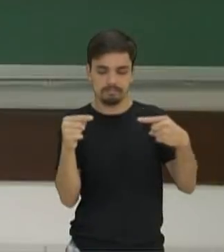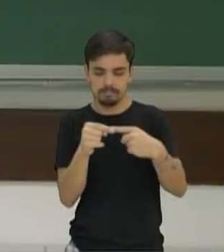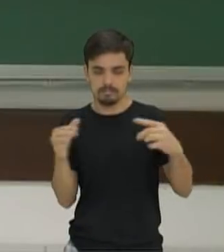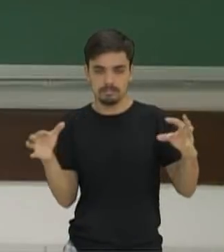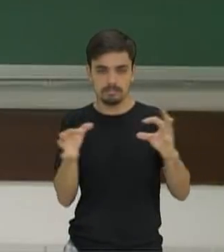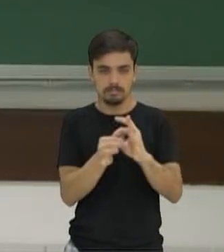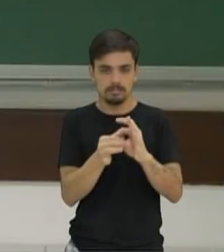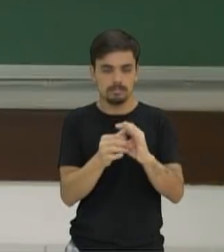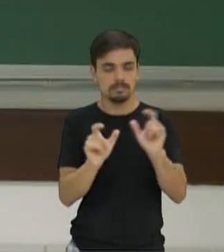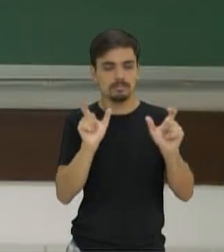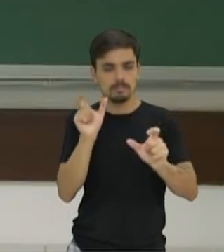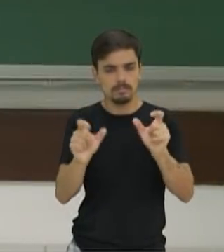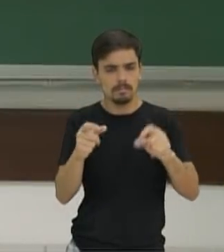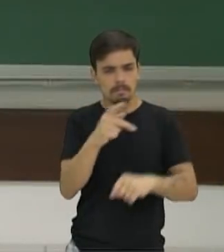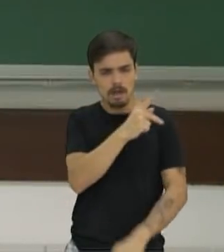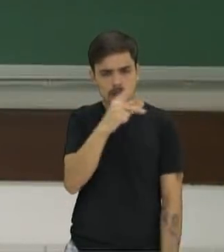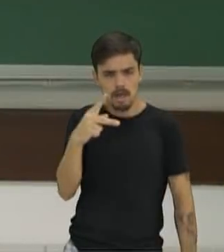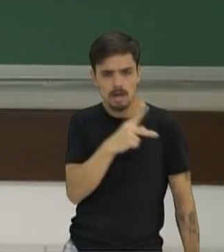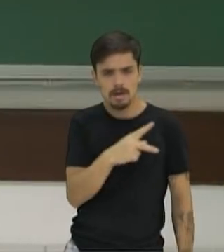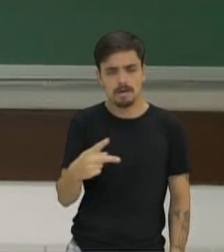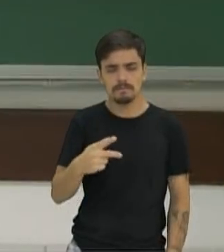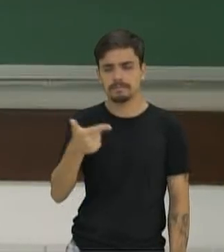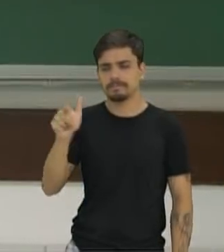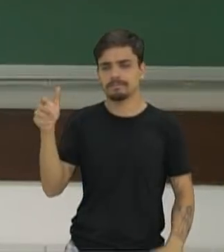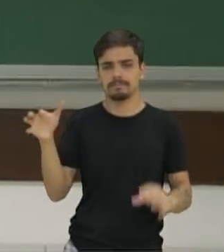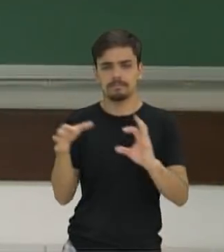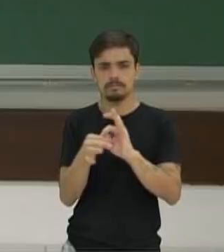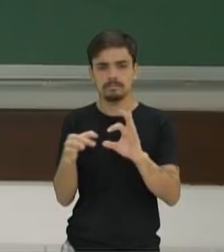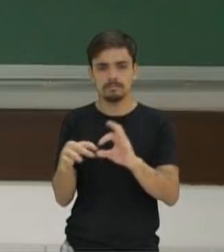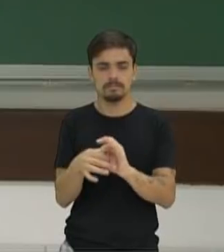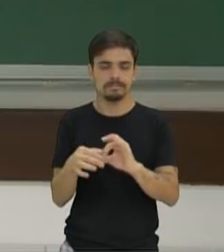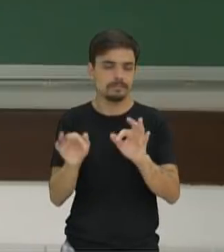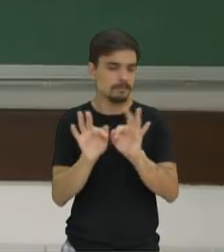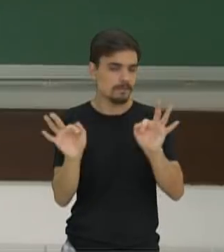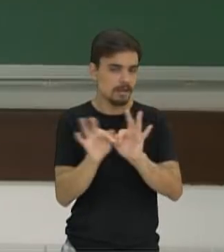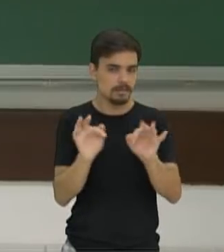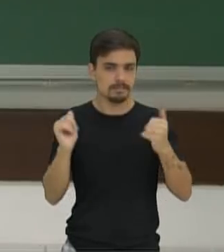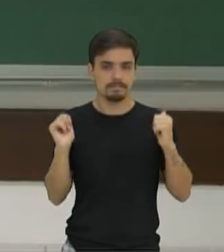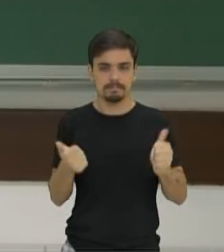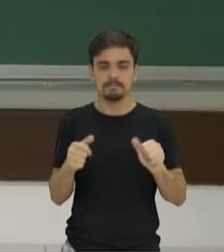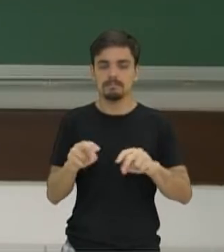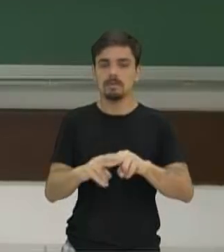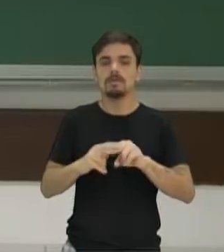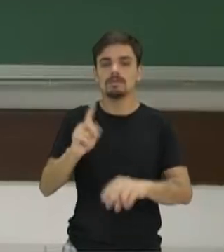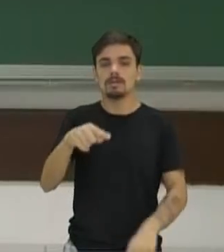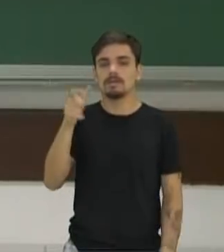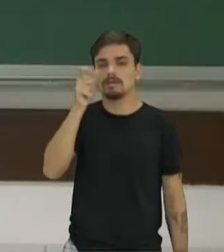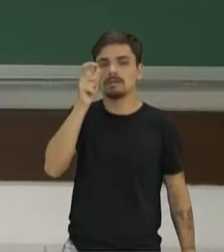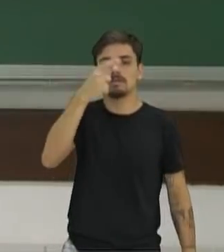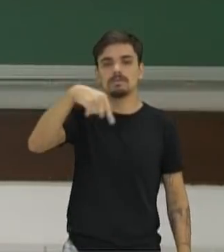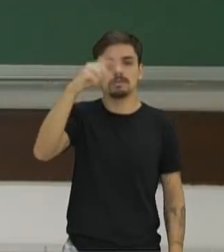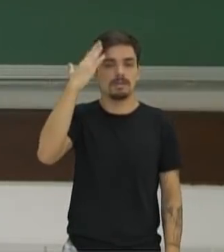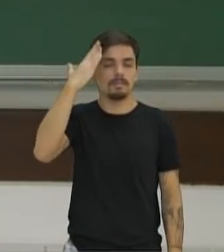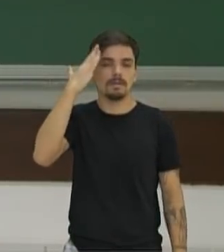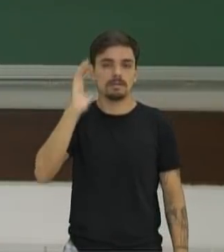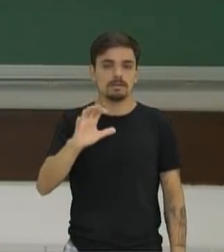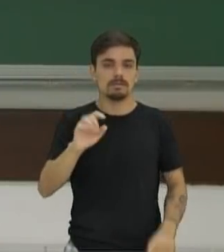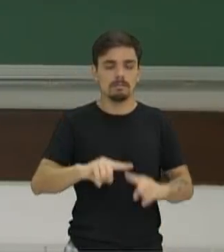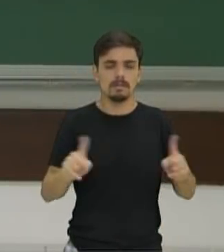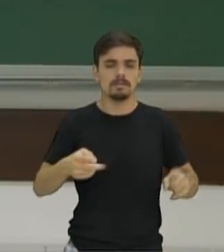entre um parágrafo e outro, uma frase e outra. Então, é bem interessante vocês saberem disso.